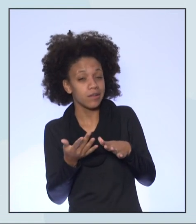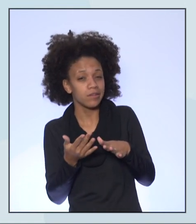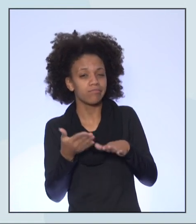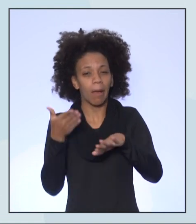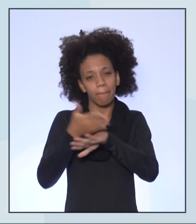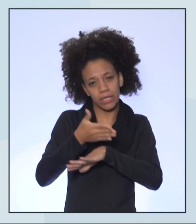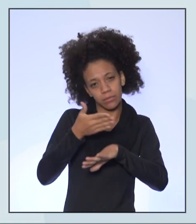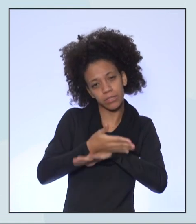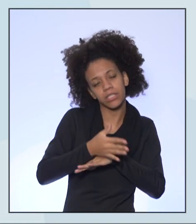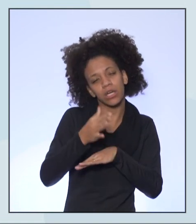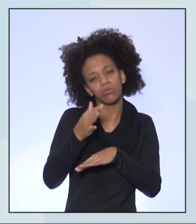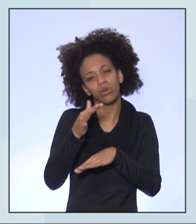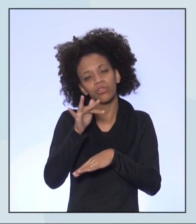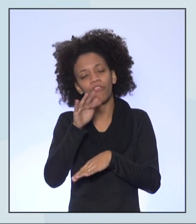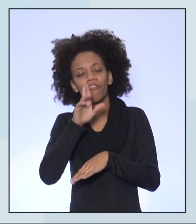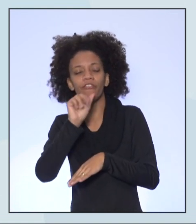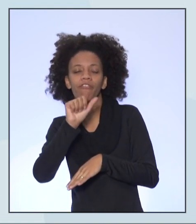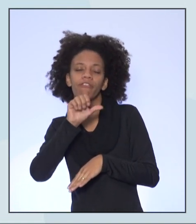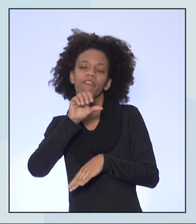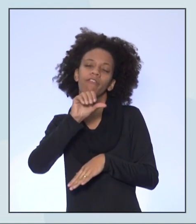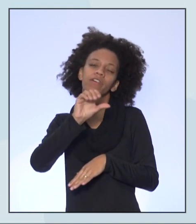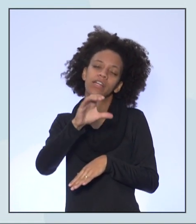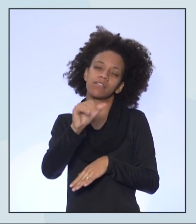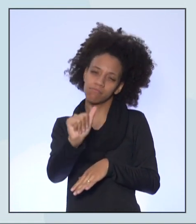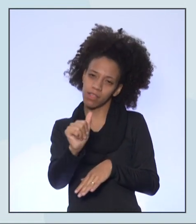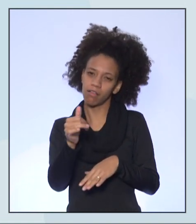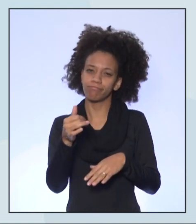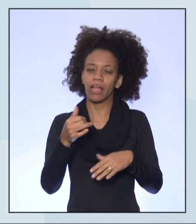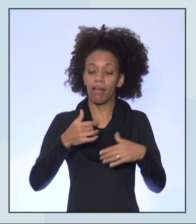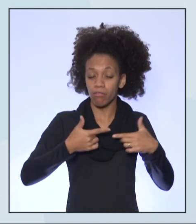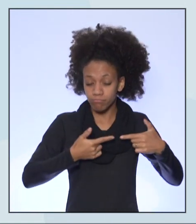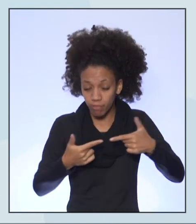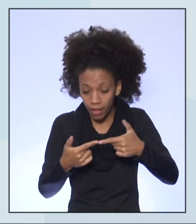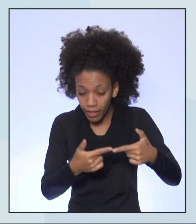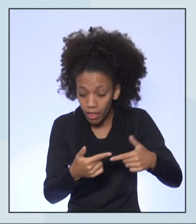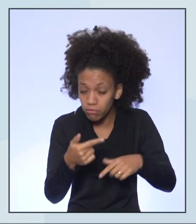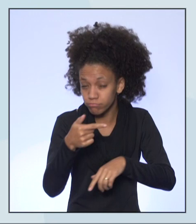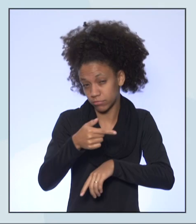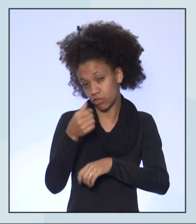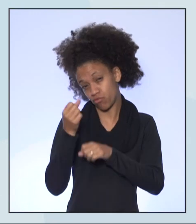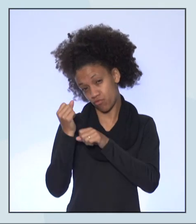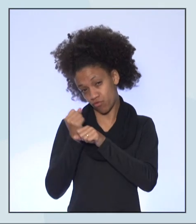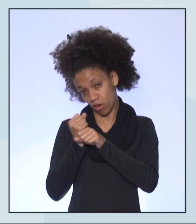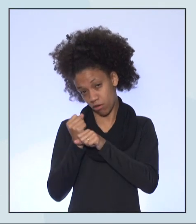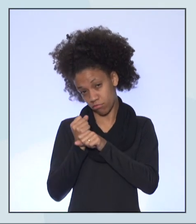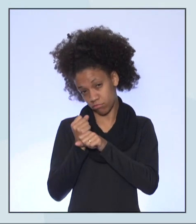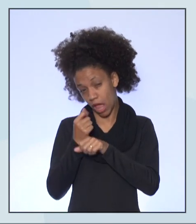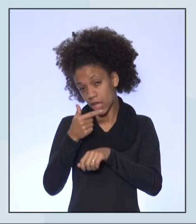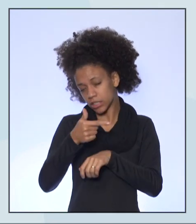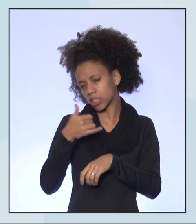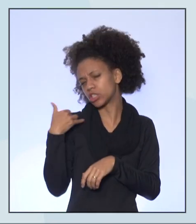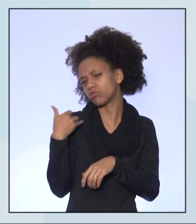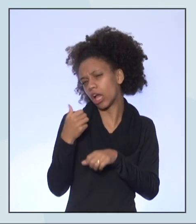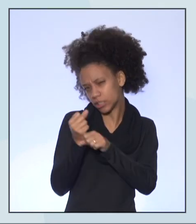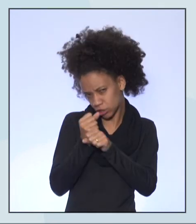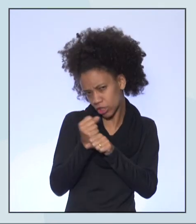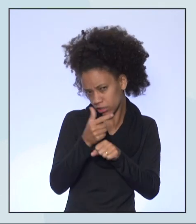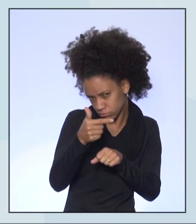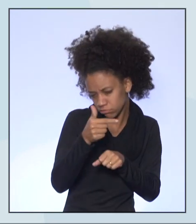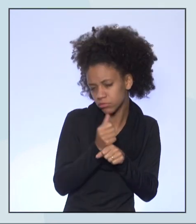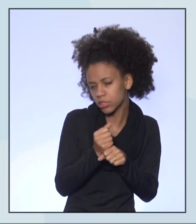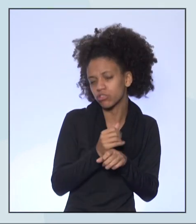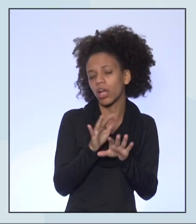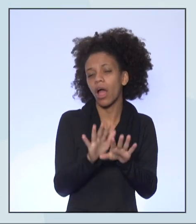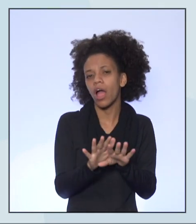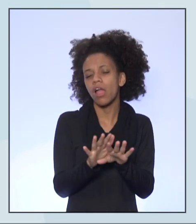França na Guerra dos Sete Anos, na proclamação na Guerra dos Sete Anos. E essa Guerra dos